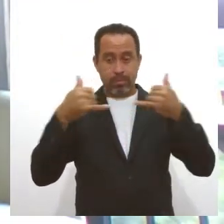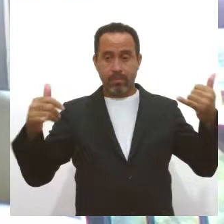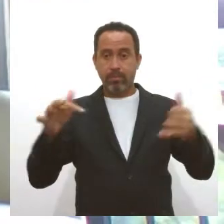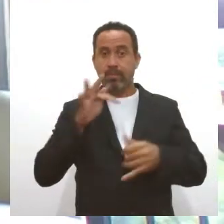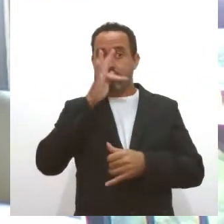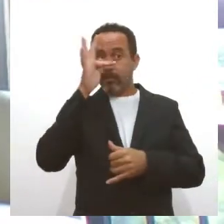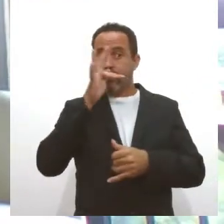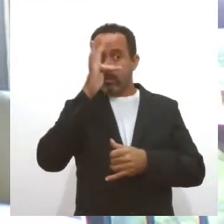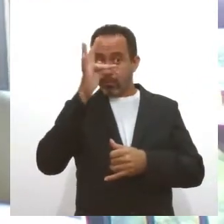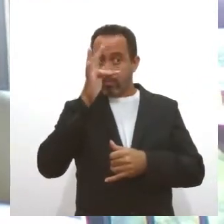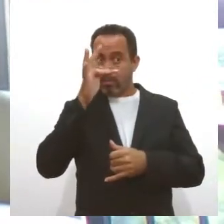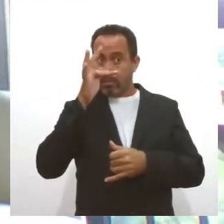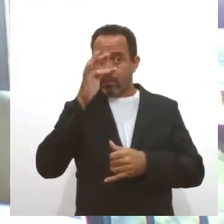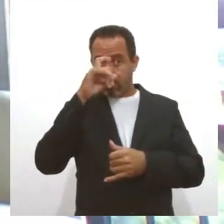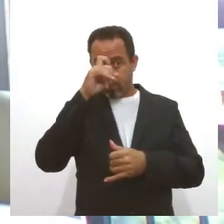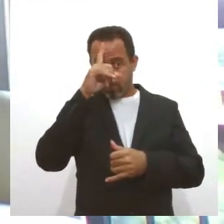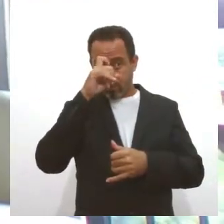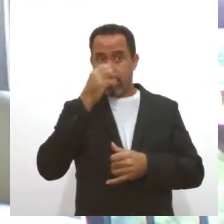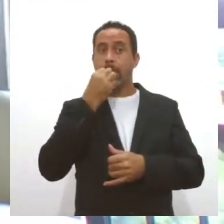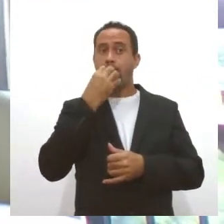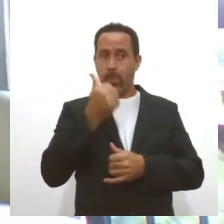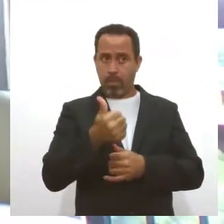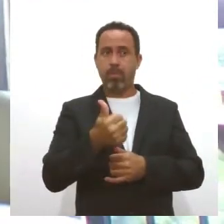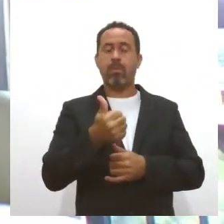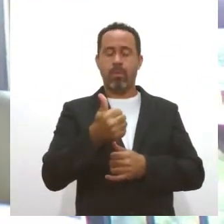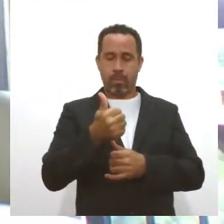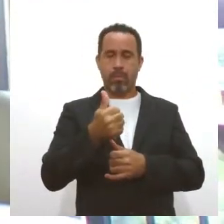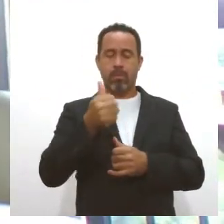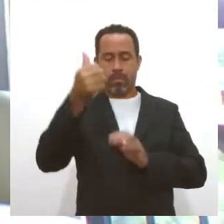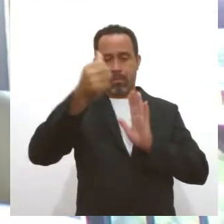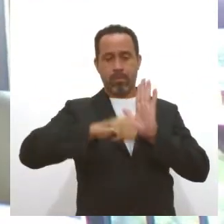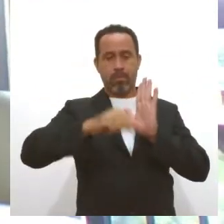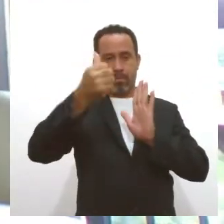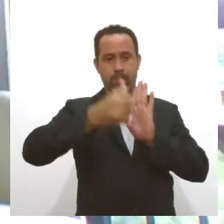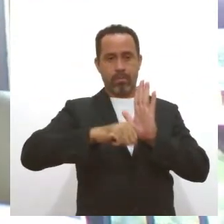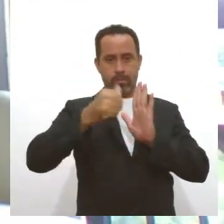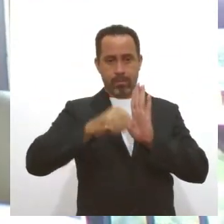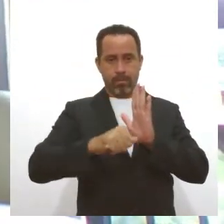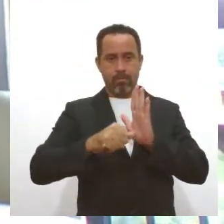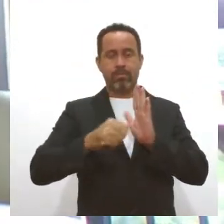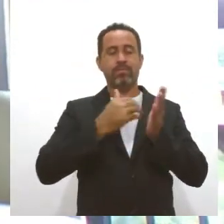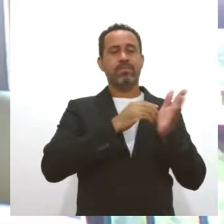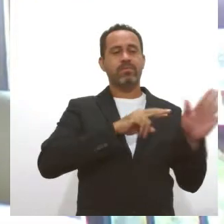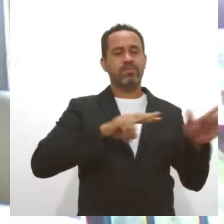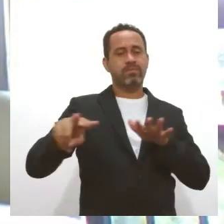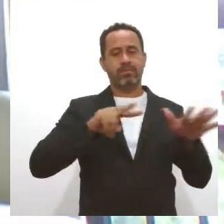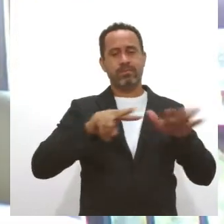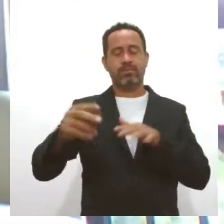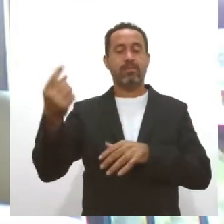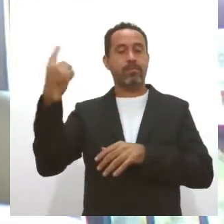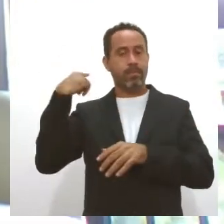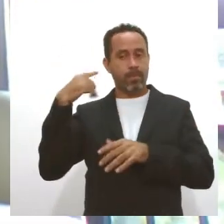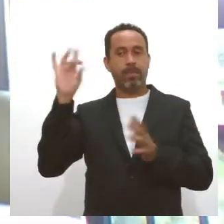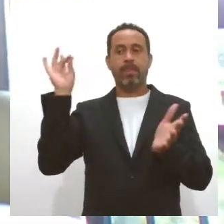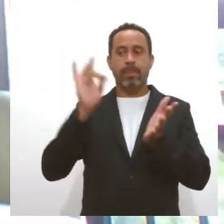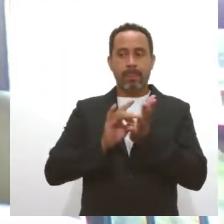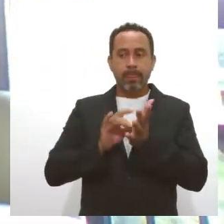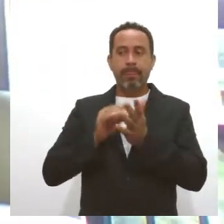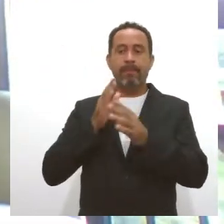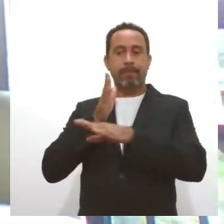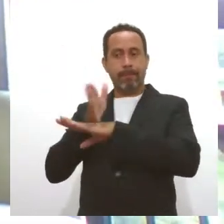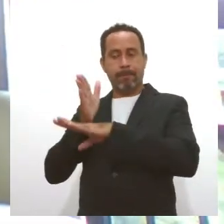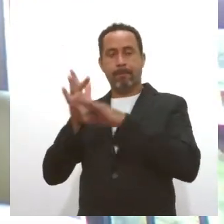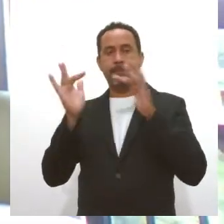frisar, nessa movimentação e nesse monitoramento que o Ministério Público vem fazendo desde a semana passada, eles oficiaram, mantivemos